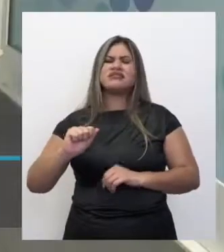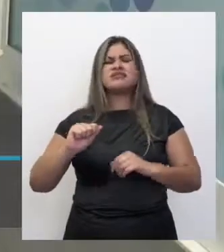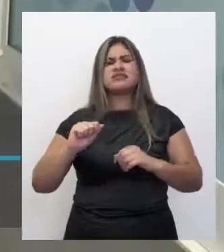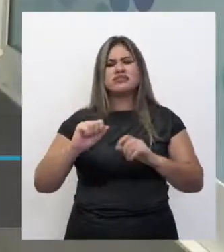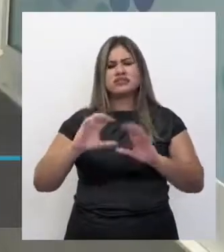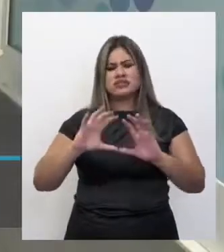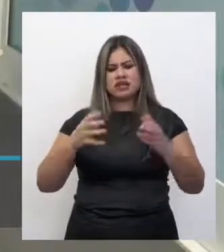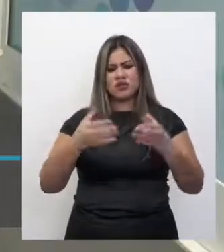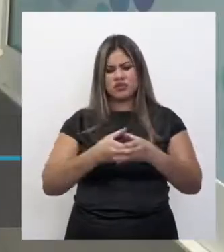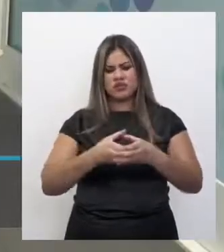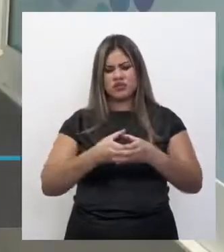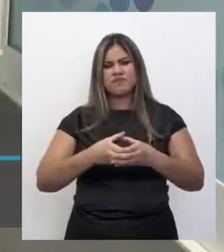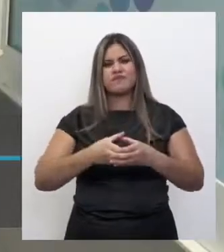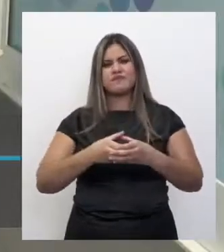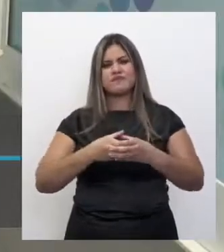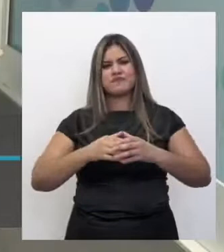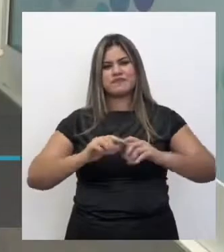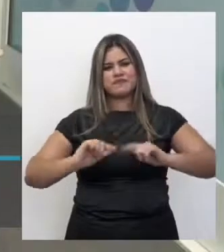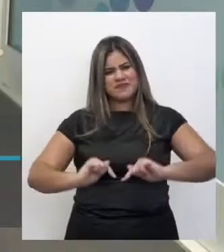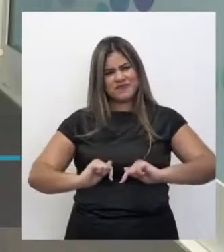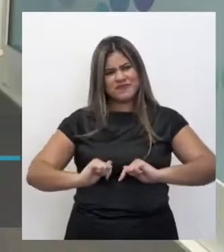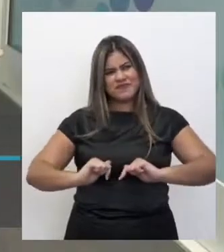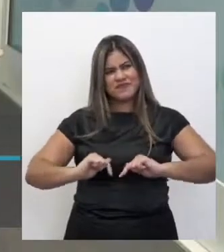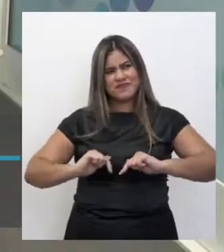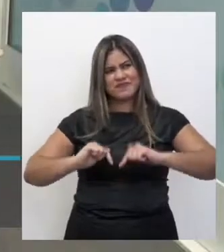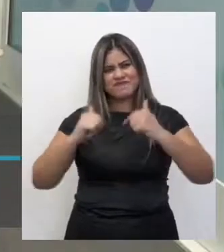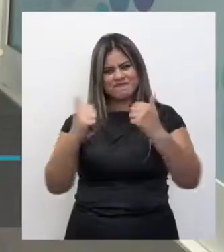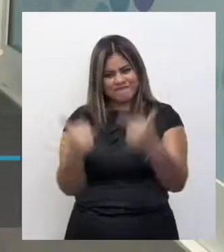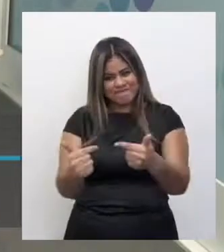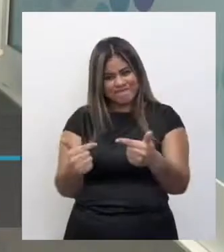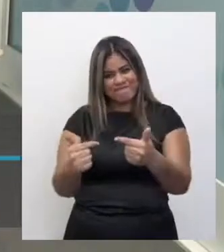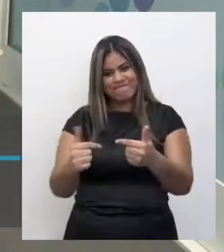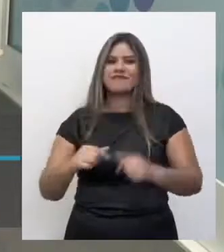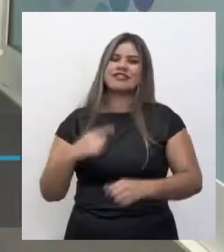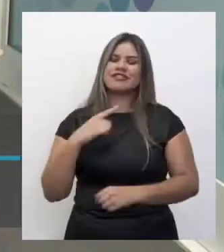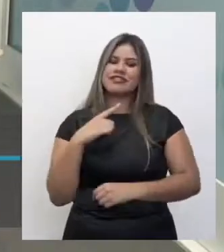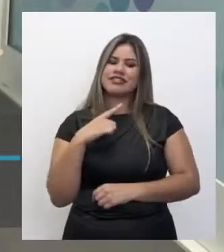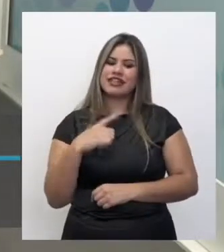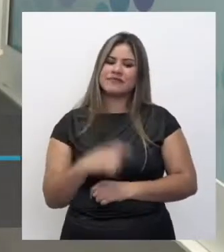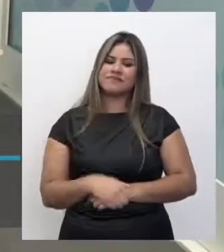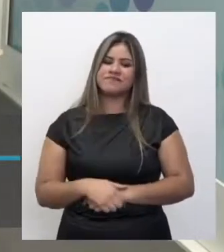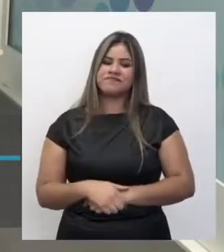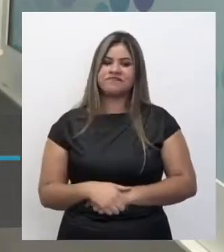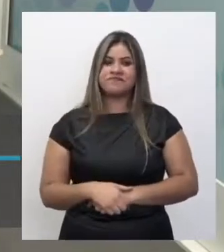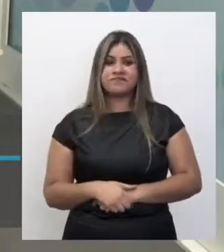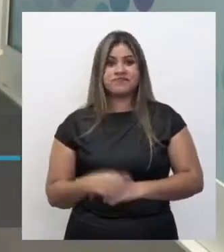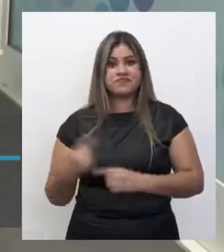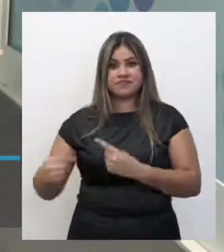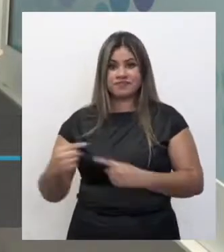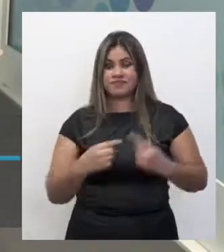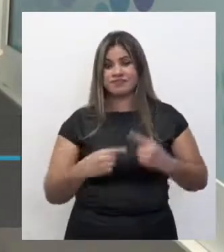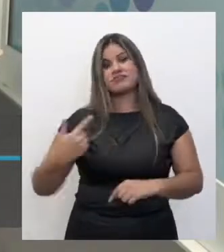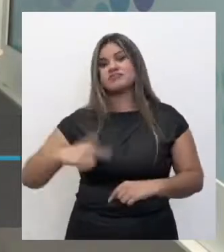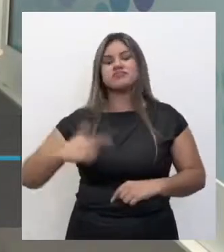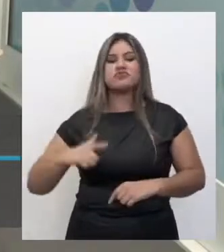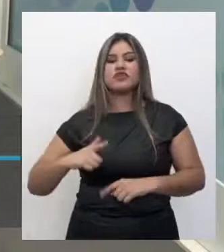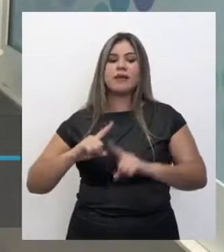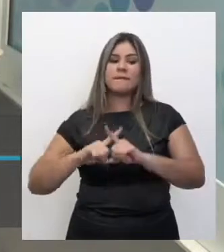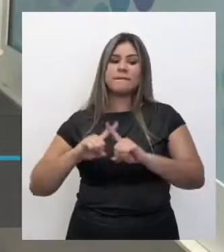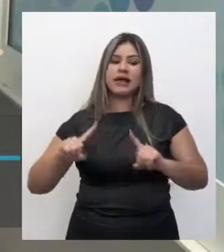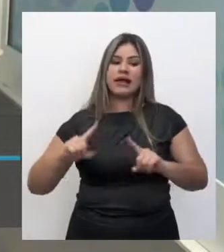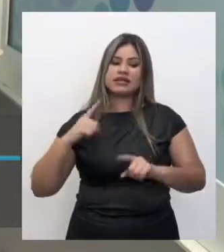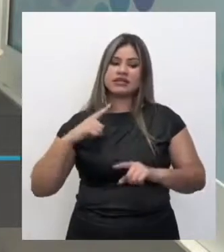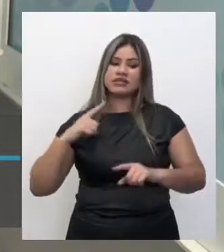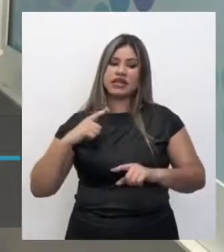da Aldeia? Eu vi alguma coisa na sua aula de slam. Eu não fiz Batalha da Aldeia, porque eles são muito legais. Eles fazem batalha